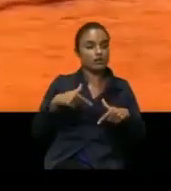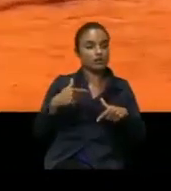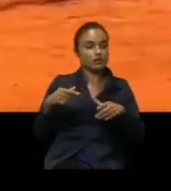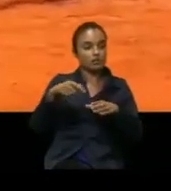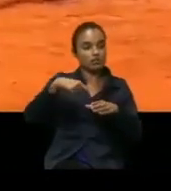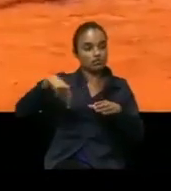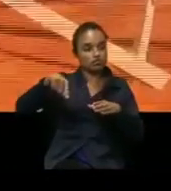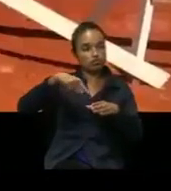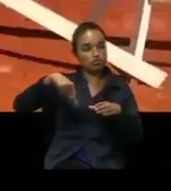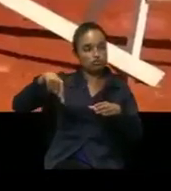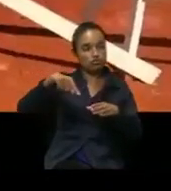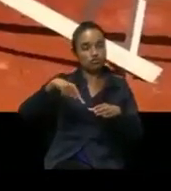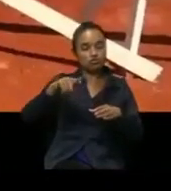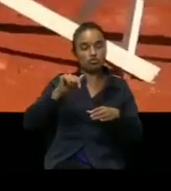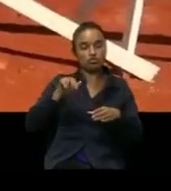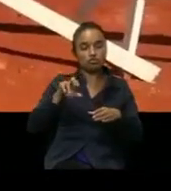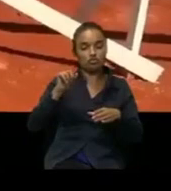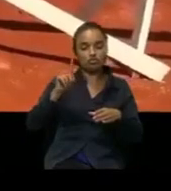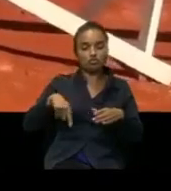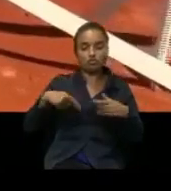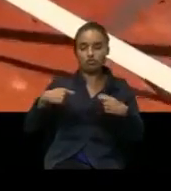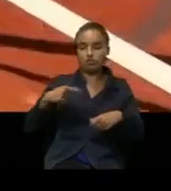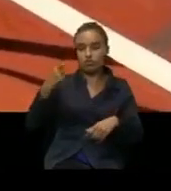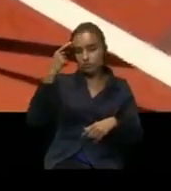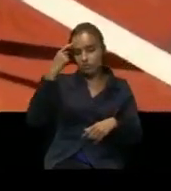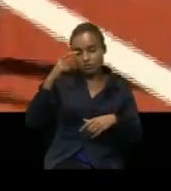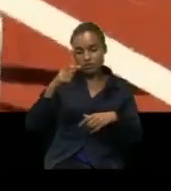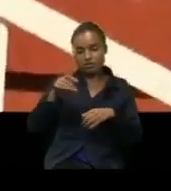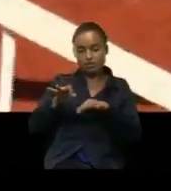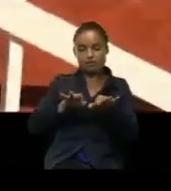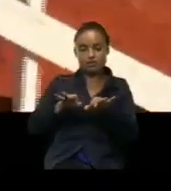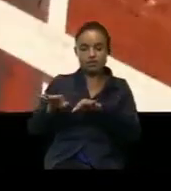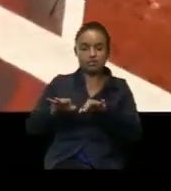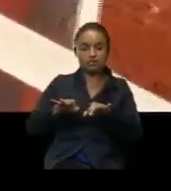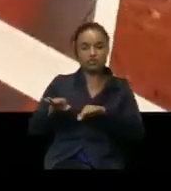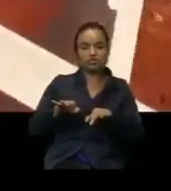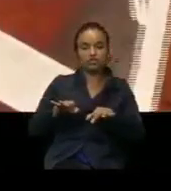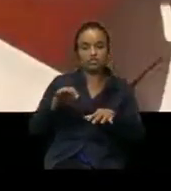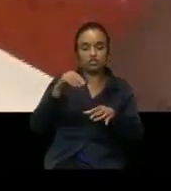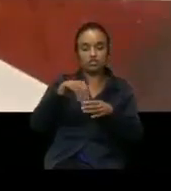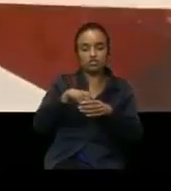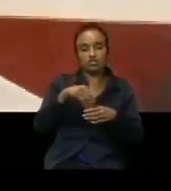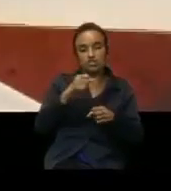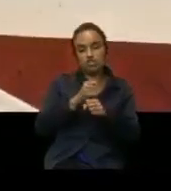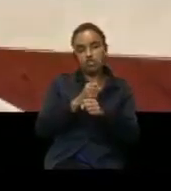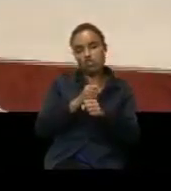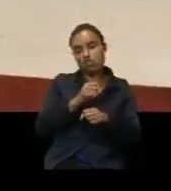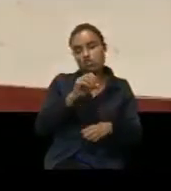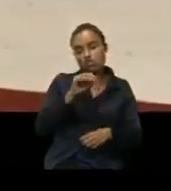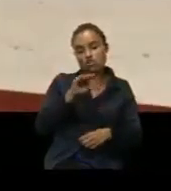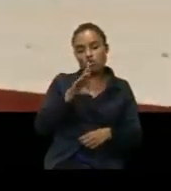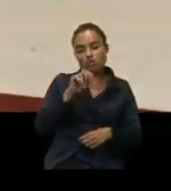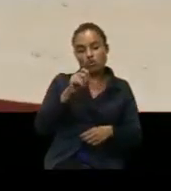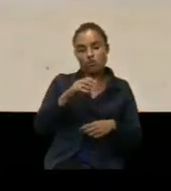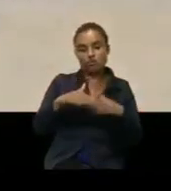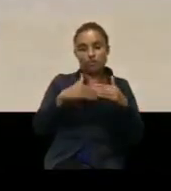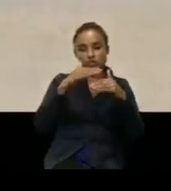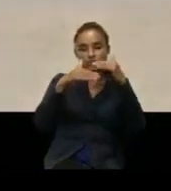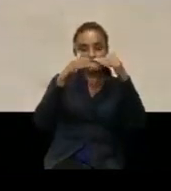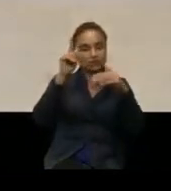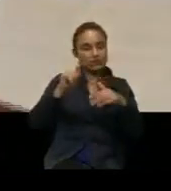na obra, tá? Então, também interessante mostrar o gabarito. Gabarito